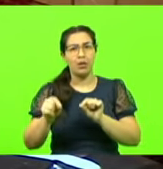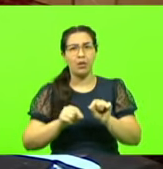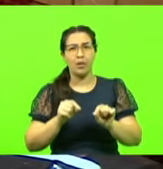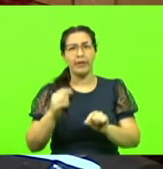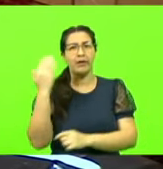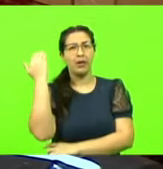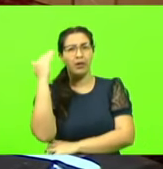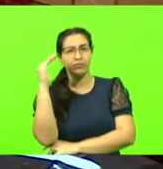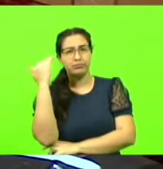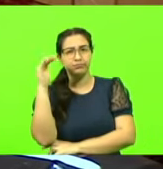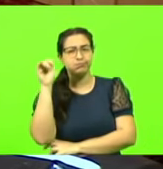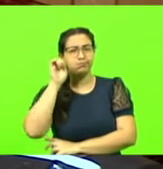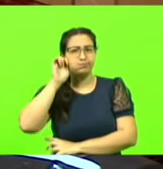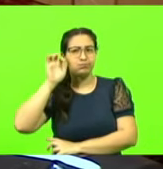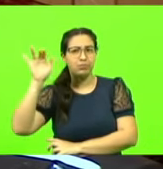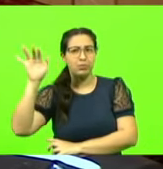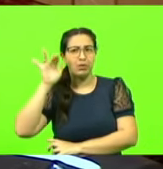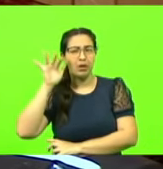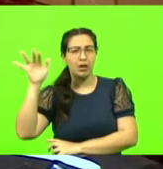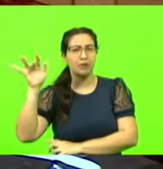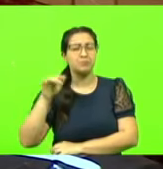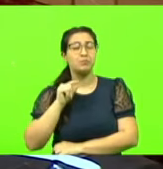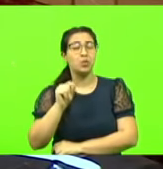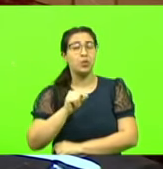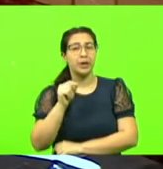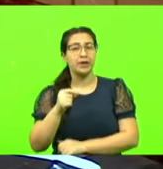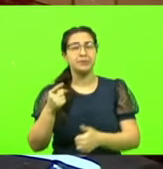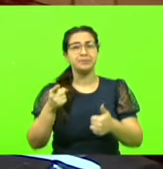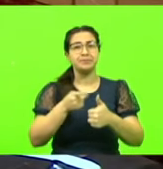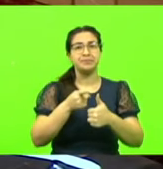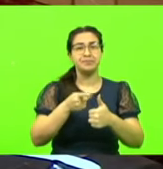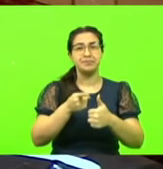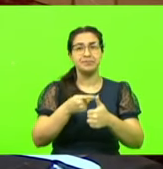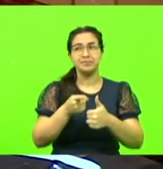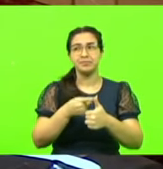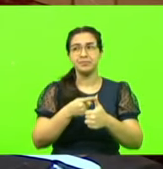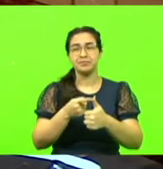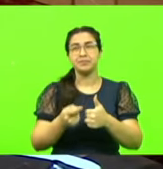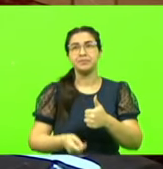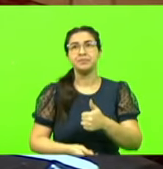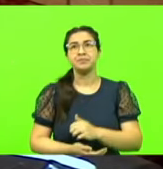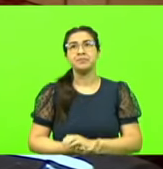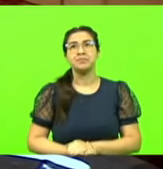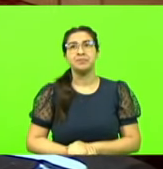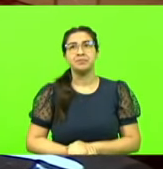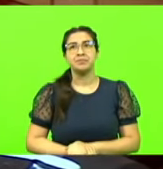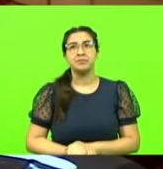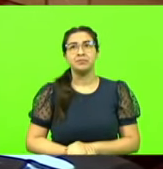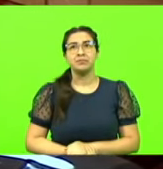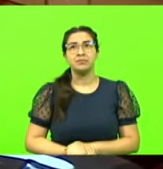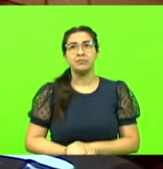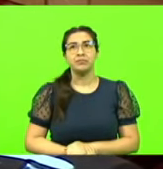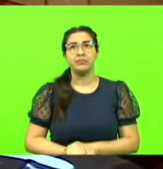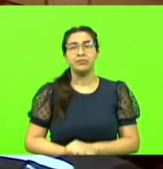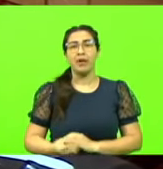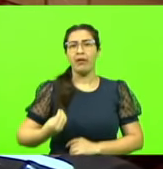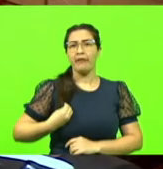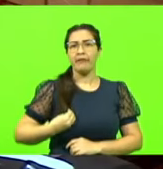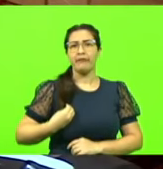que nos competem fazer. E a primeira delas, deputado Nazareno, é: quanto vale uma